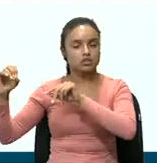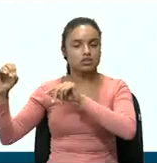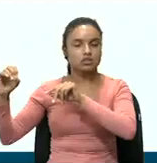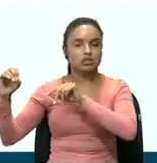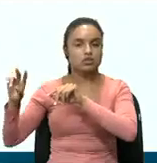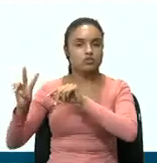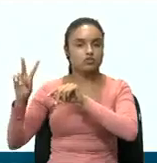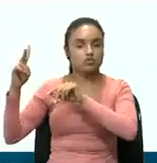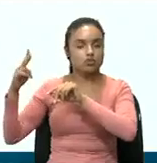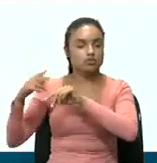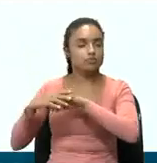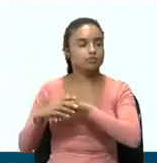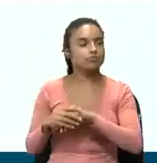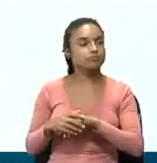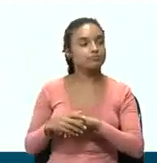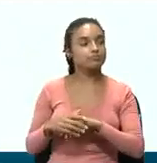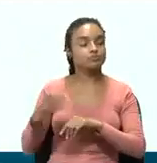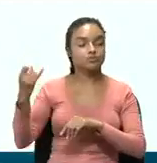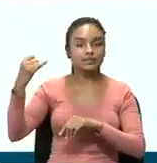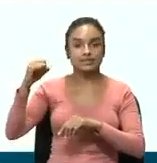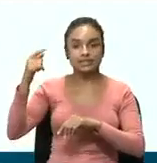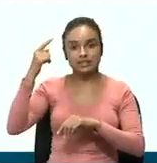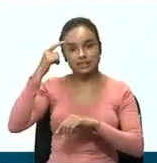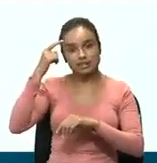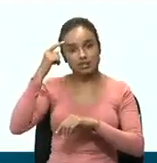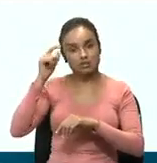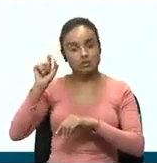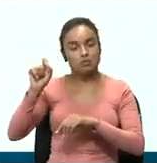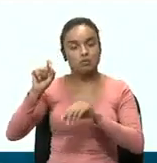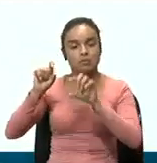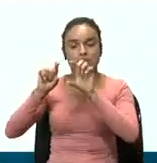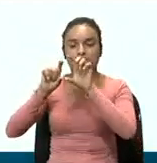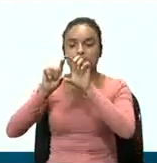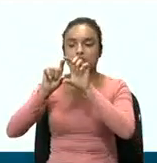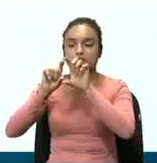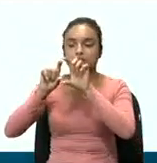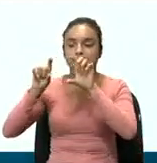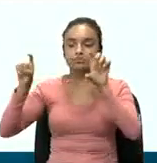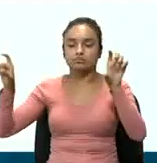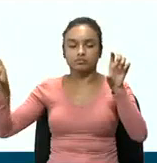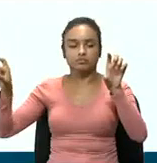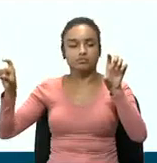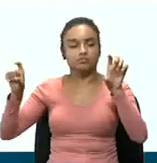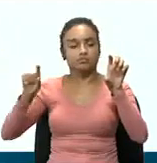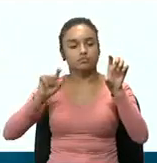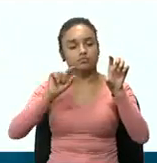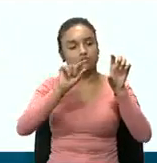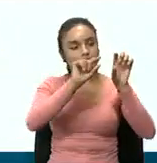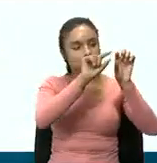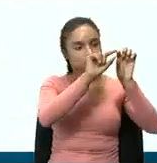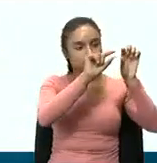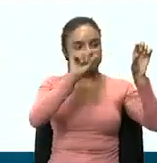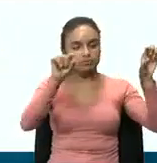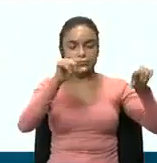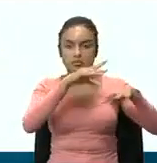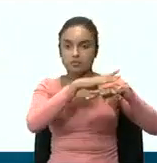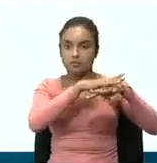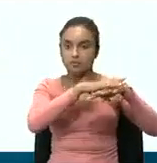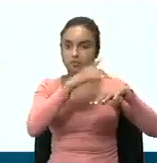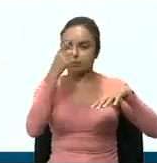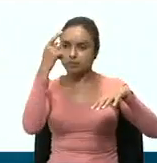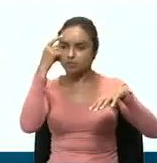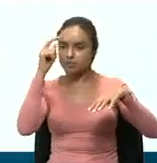nós podemos observar a forma geral e a série que nós estamos trabalhando, nós já podemos